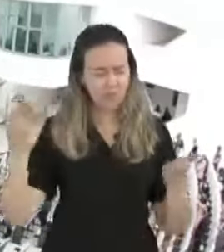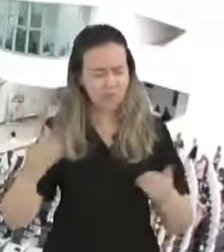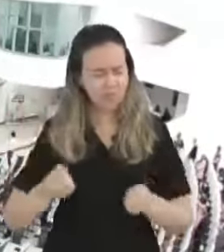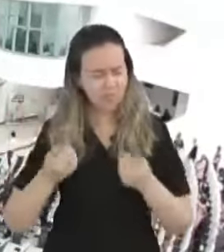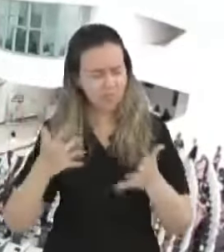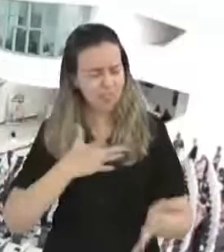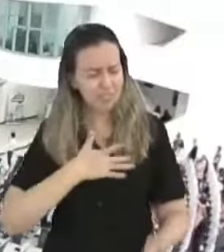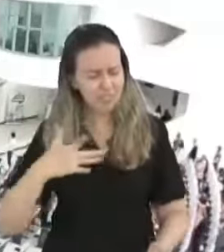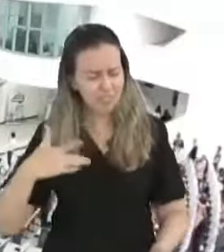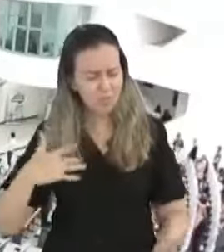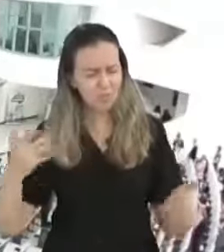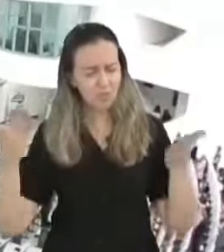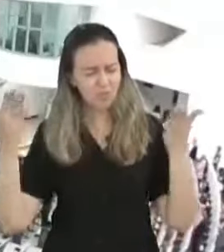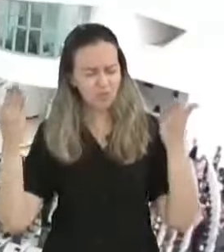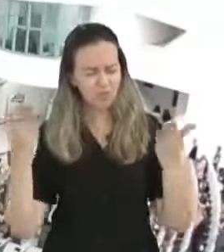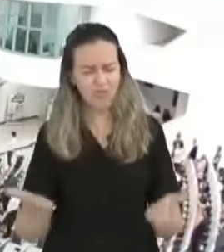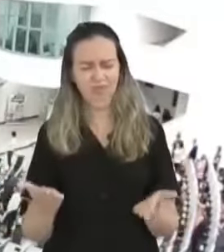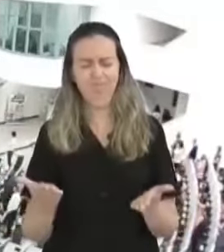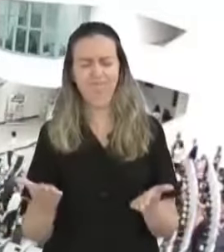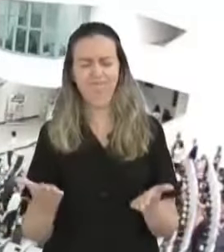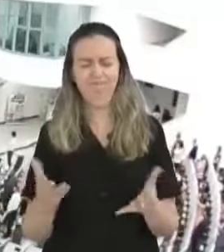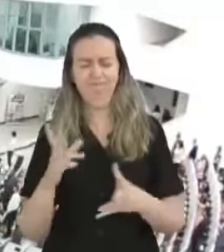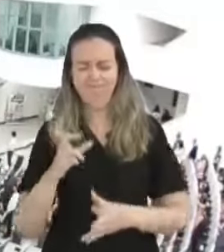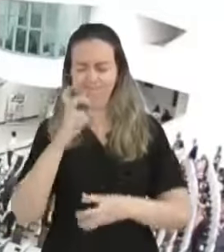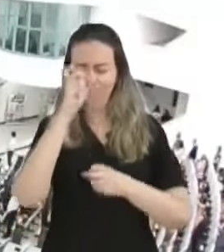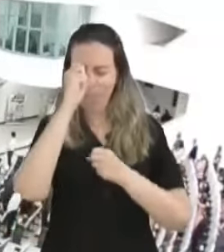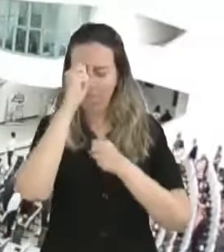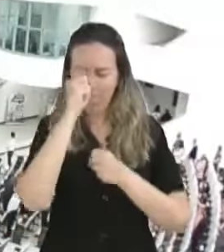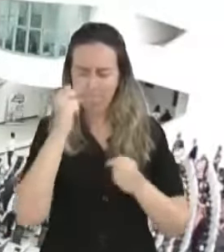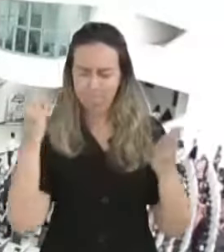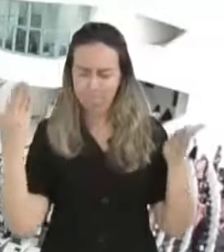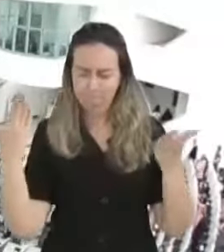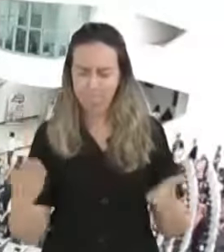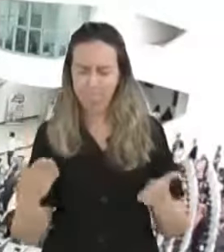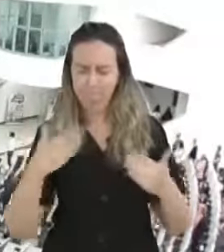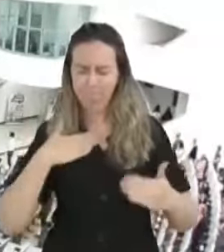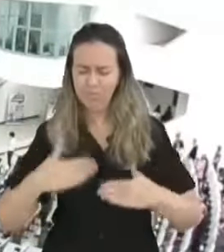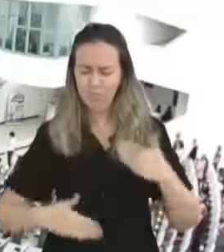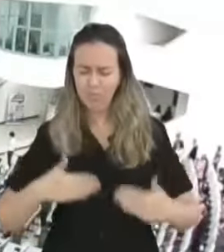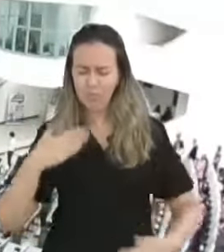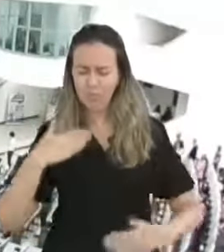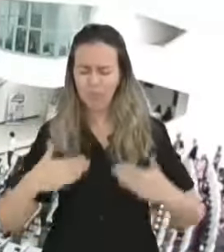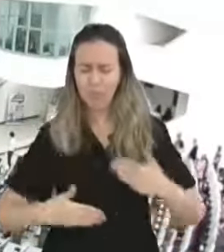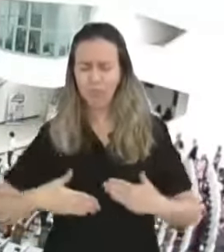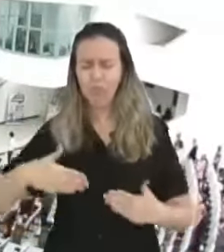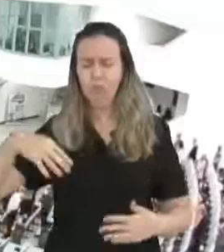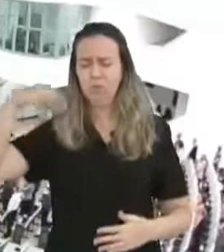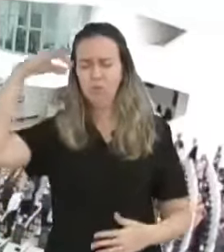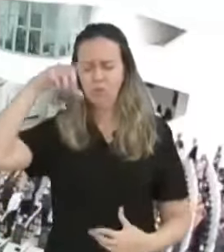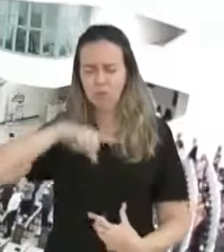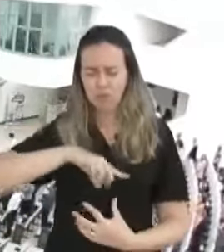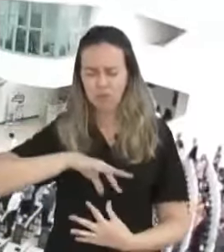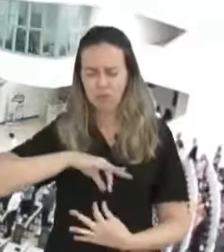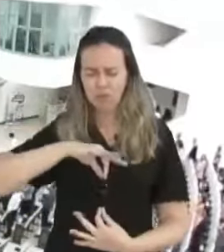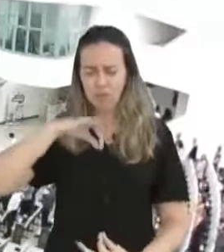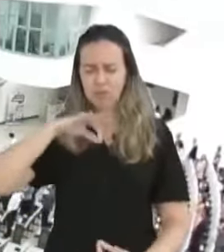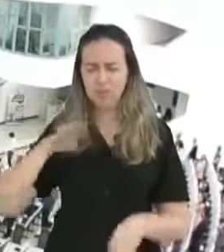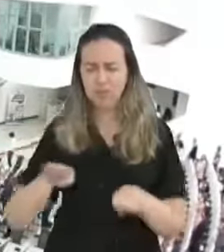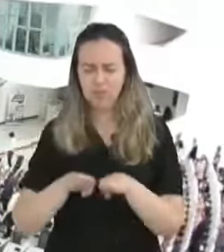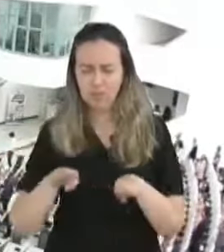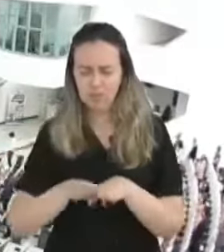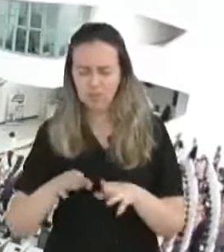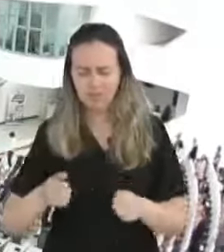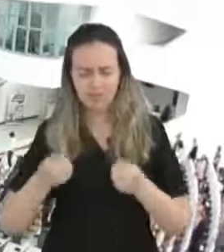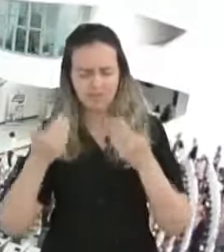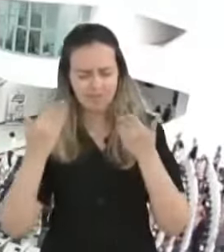Renova sua saúde agora, renova suas forças agora, tanto físicas como espirituais. Renova a